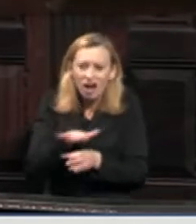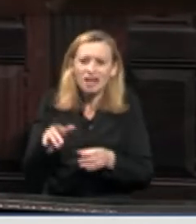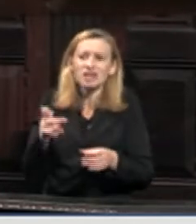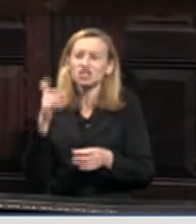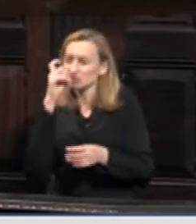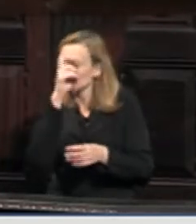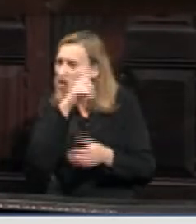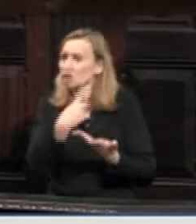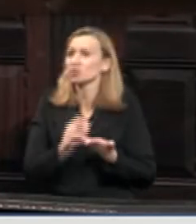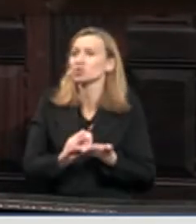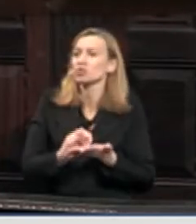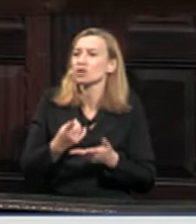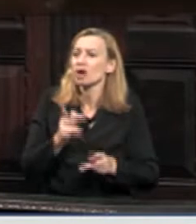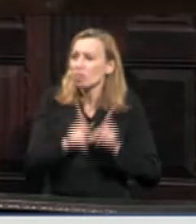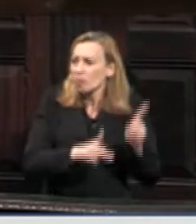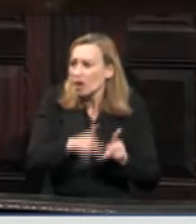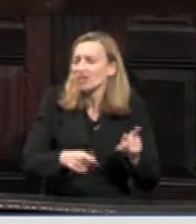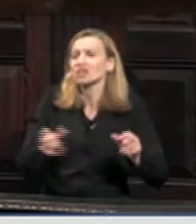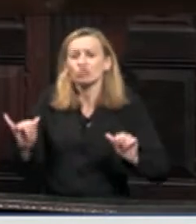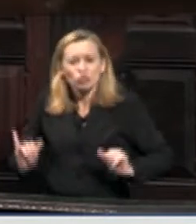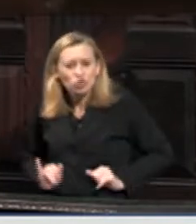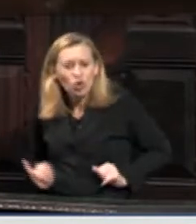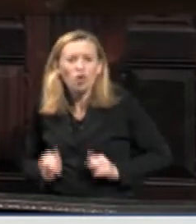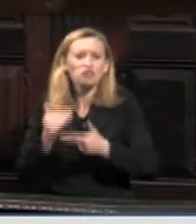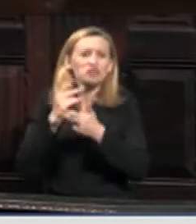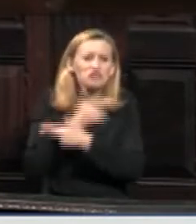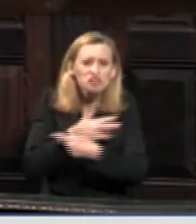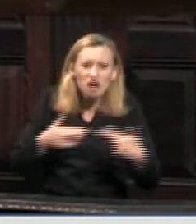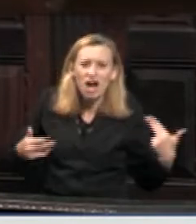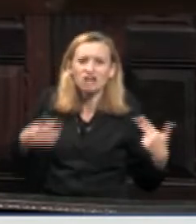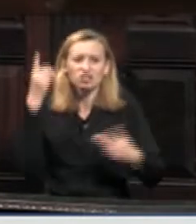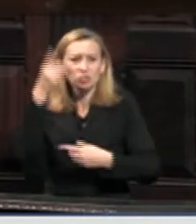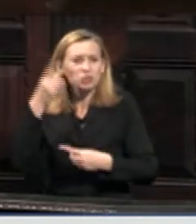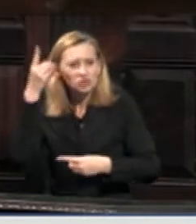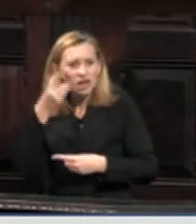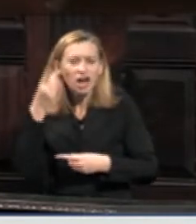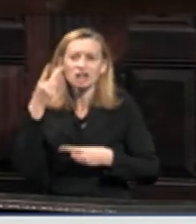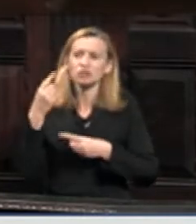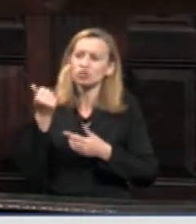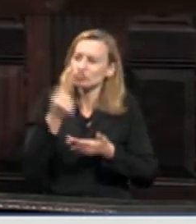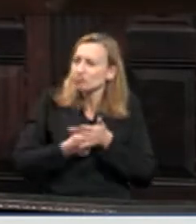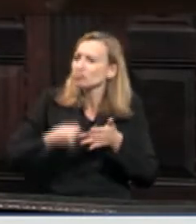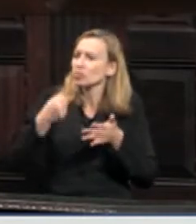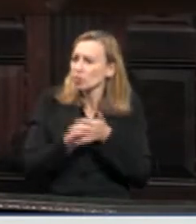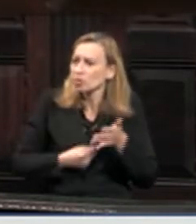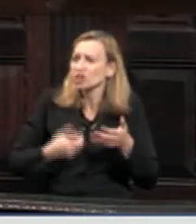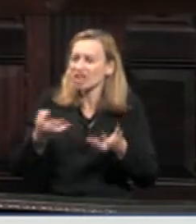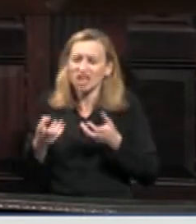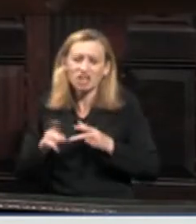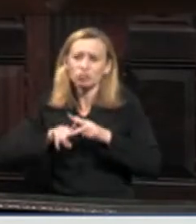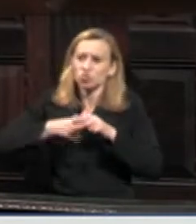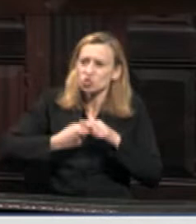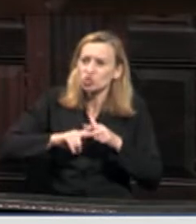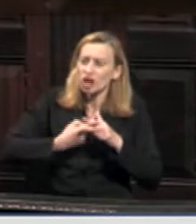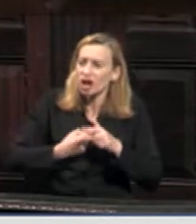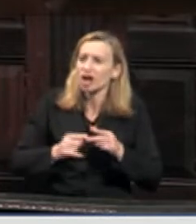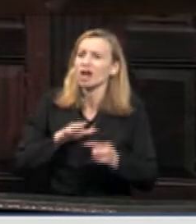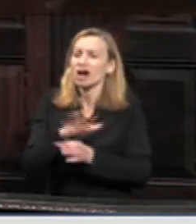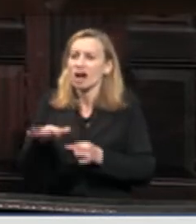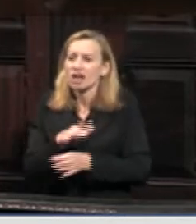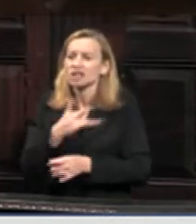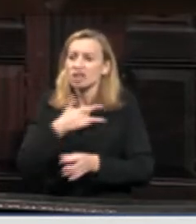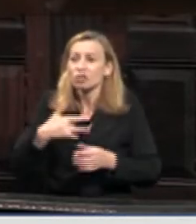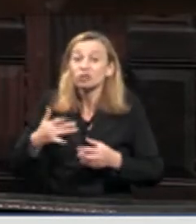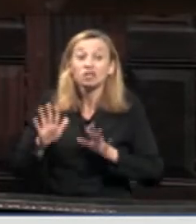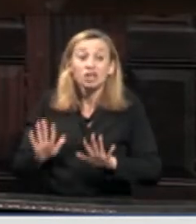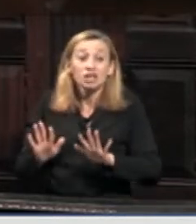sofre muito, vários deputados tomam iniciativas no sentido de buscar aperfeiçoar o sistema, e acaba